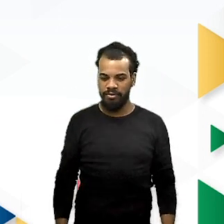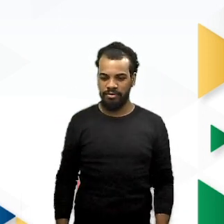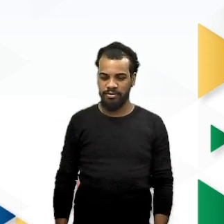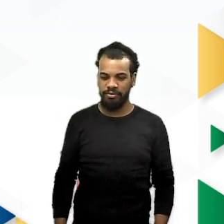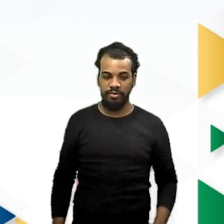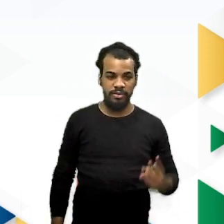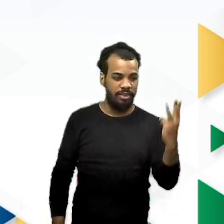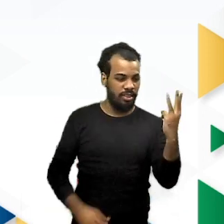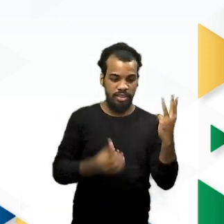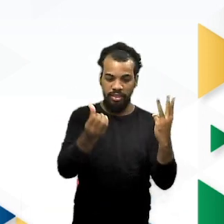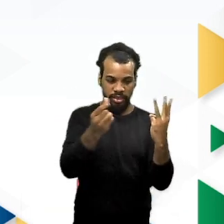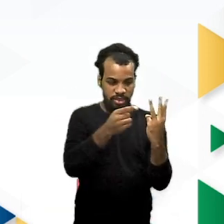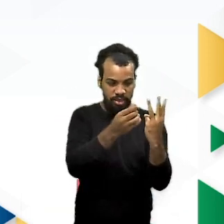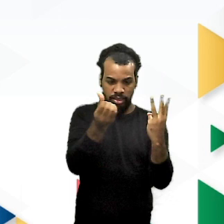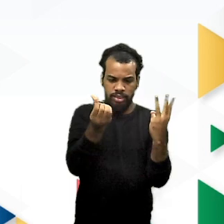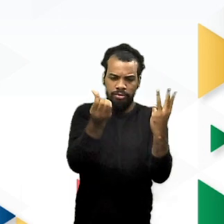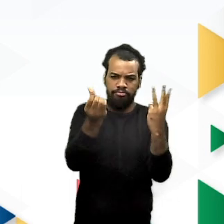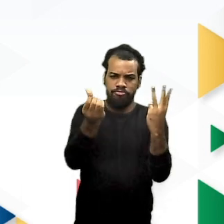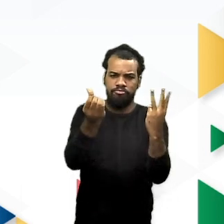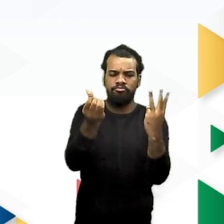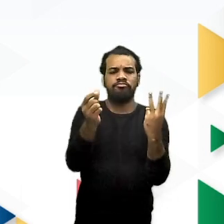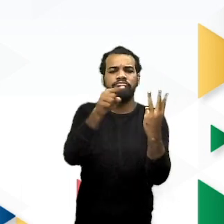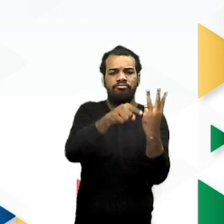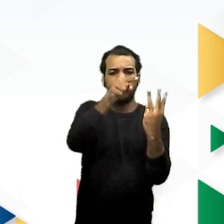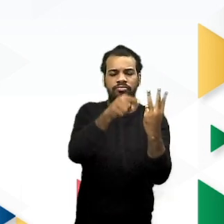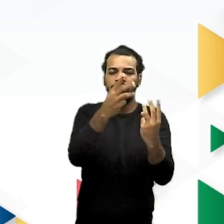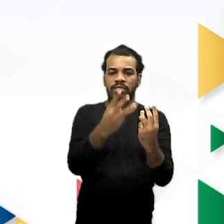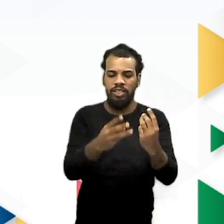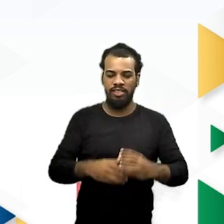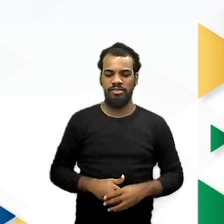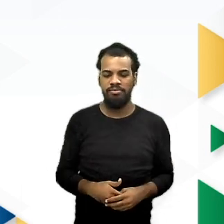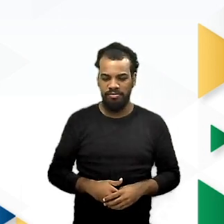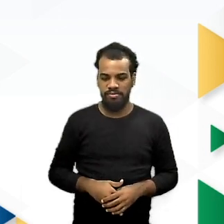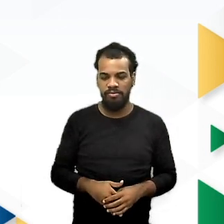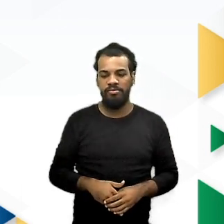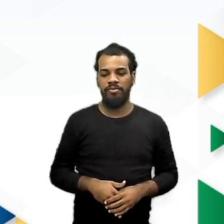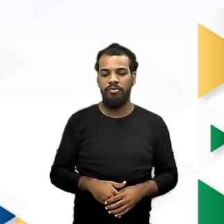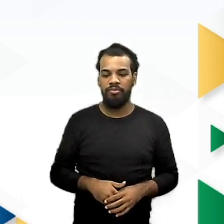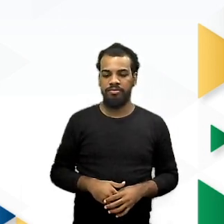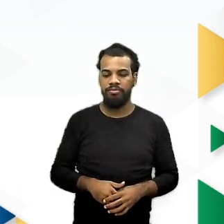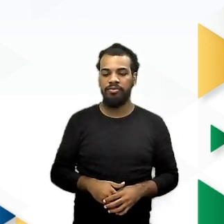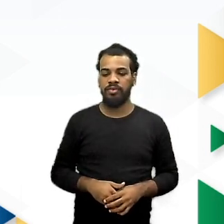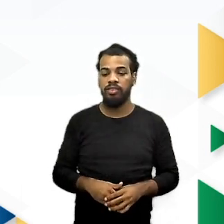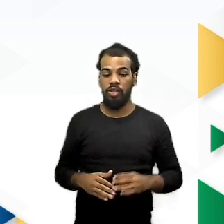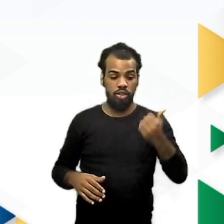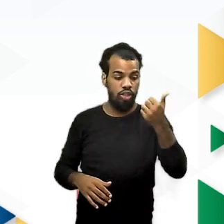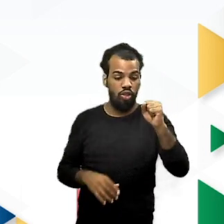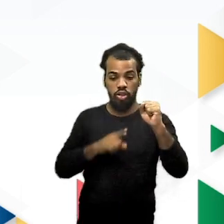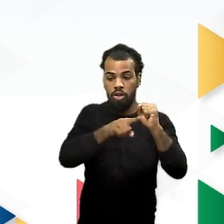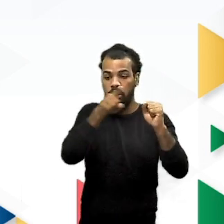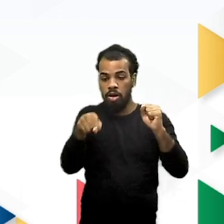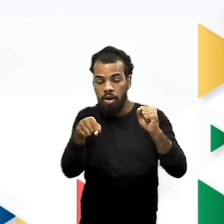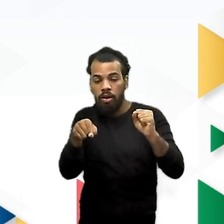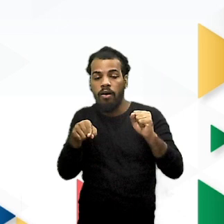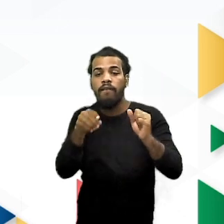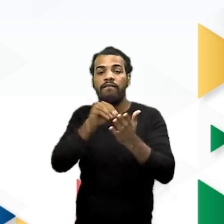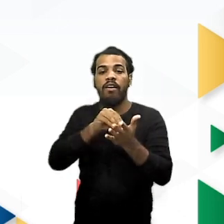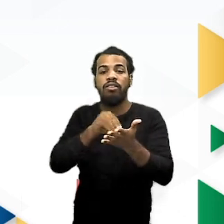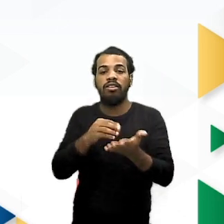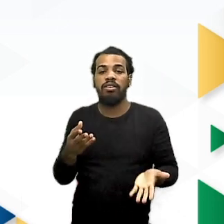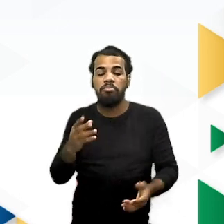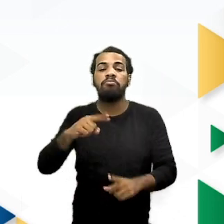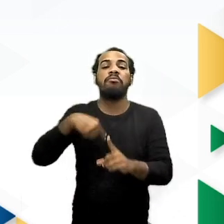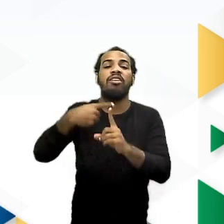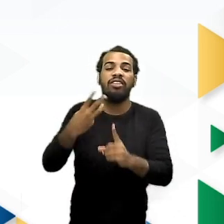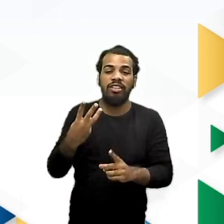para 9 aumentou mais 3, de 9 para 12 também aumentou mais 3, e na sequência 18 vai aumentar mais 3,